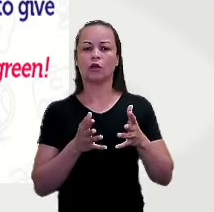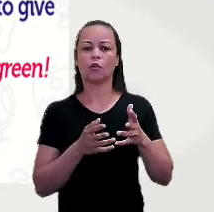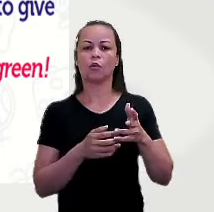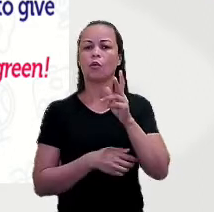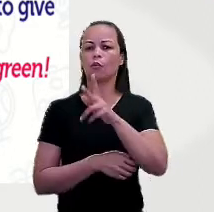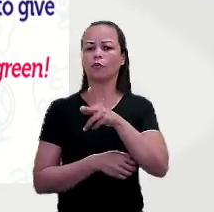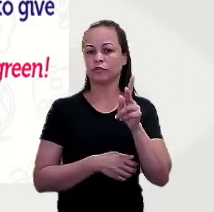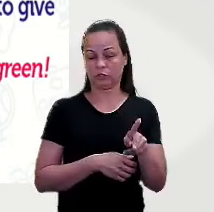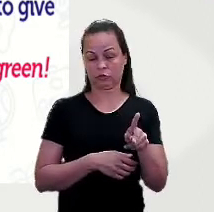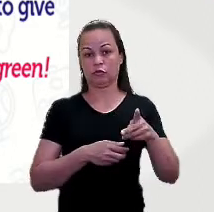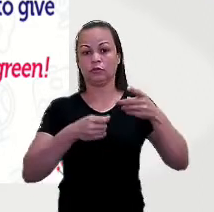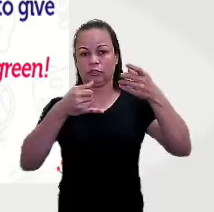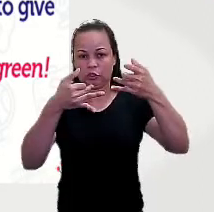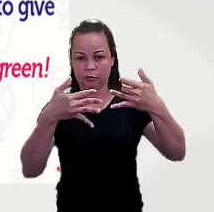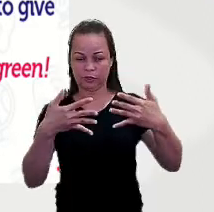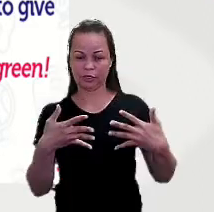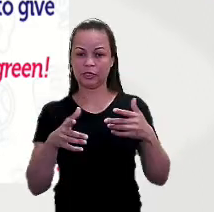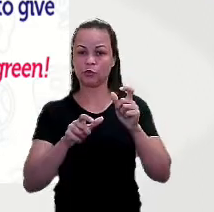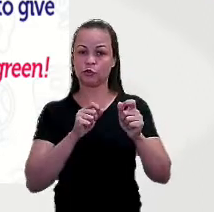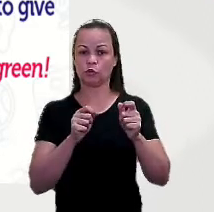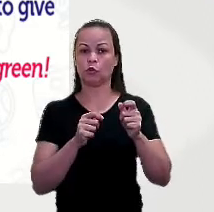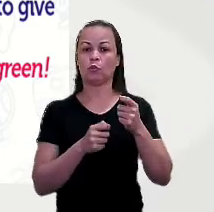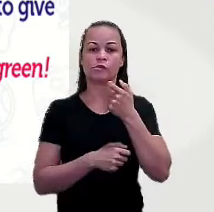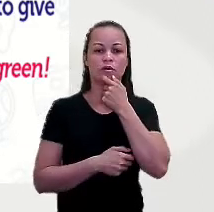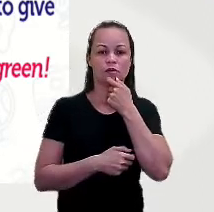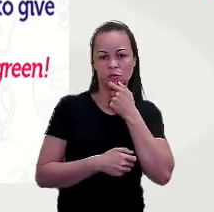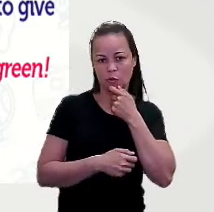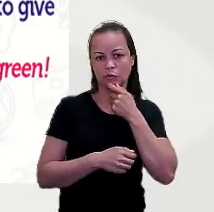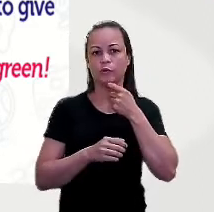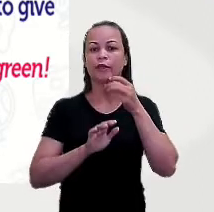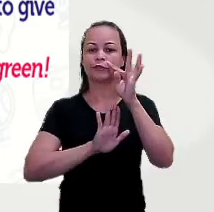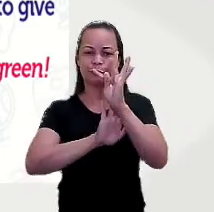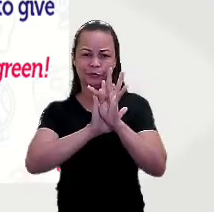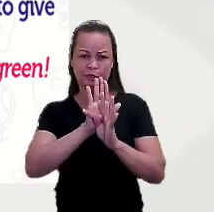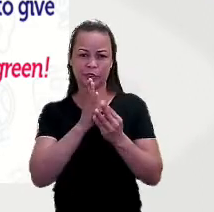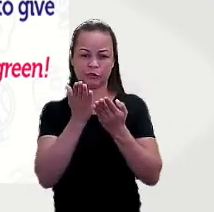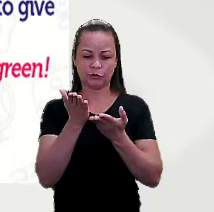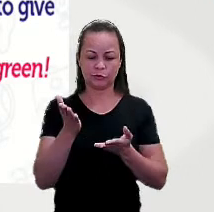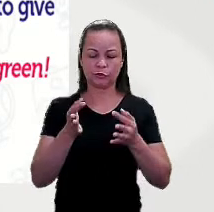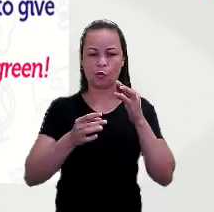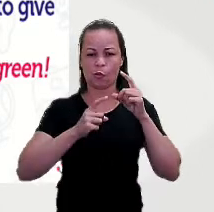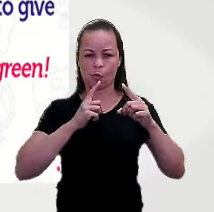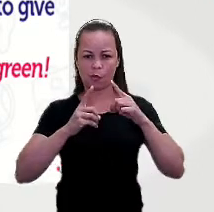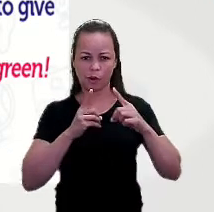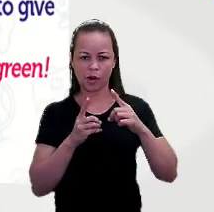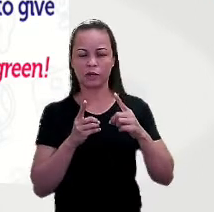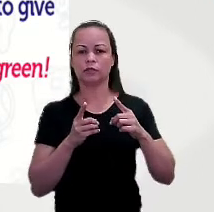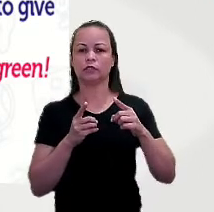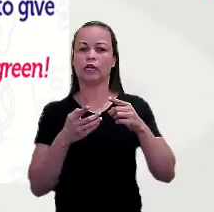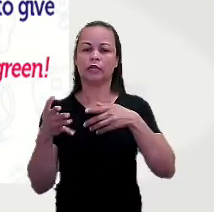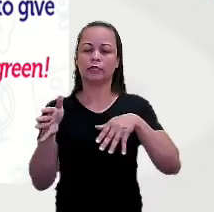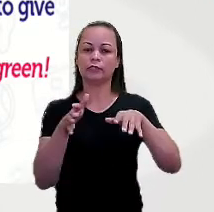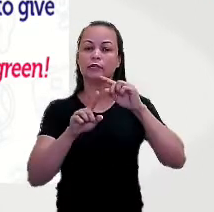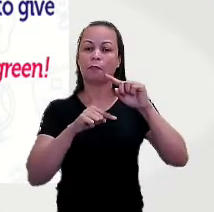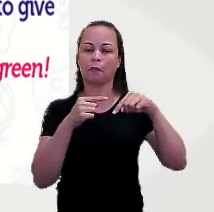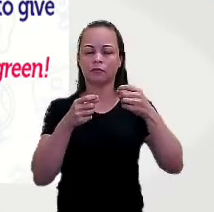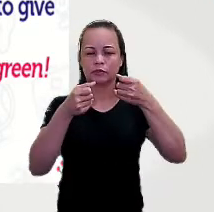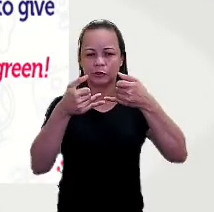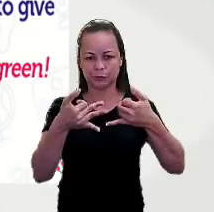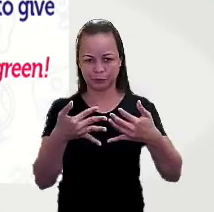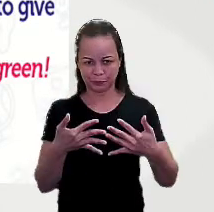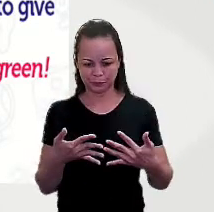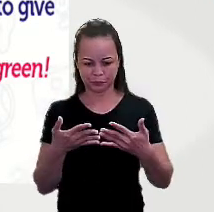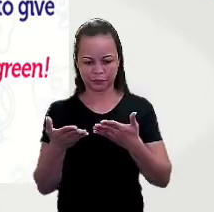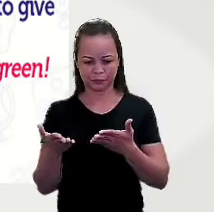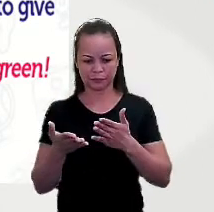In the end of the year and Christmas is almost here. It's a tradition for some people to participate